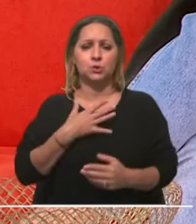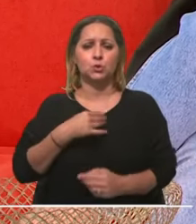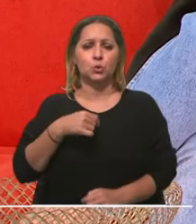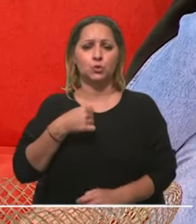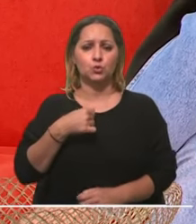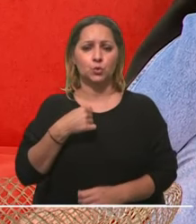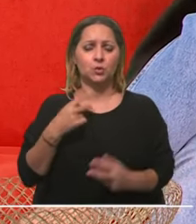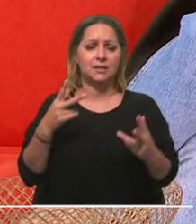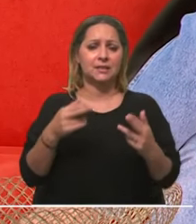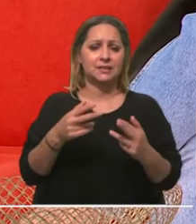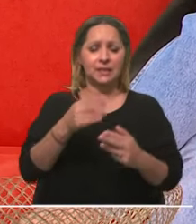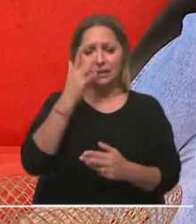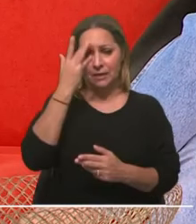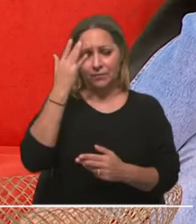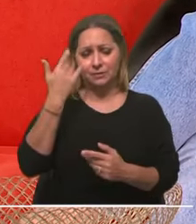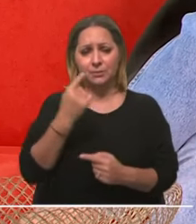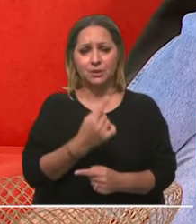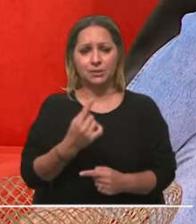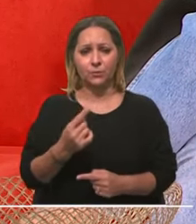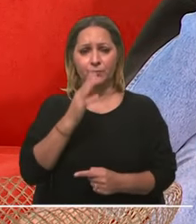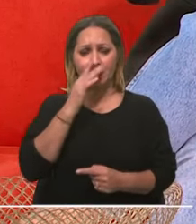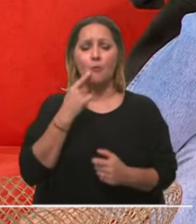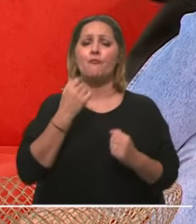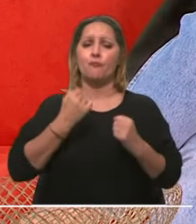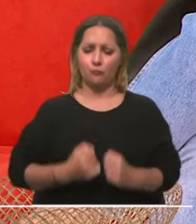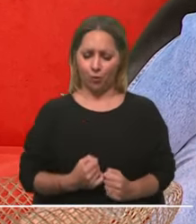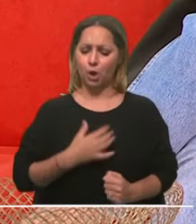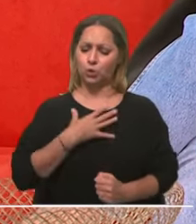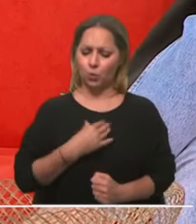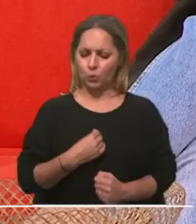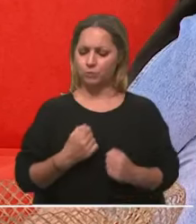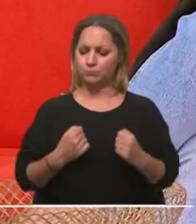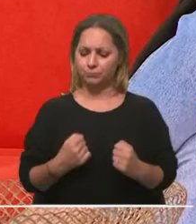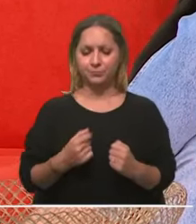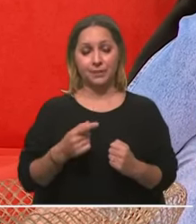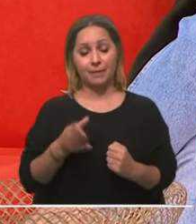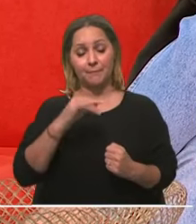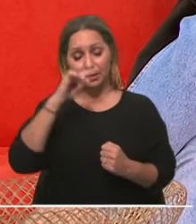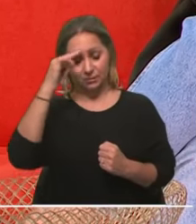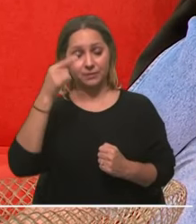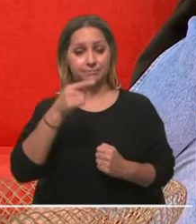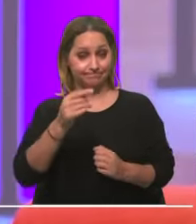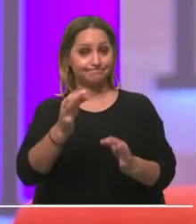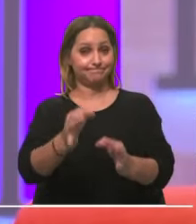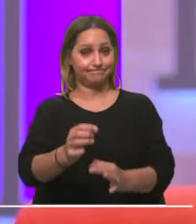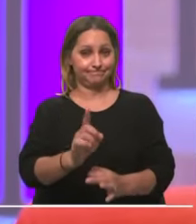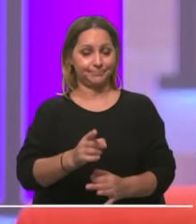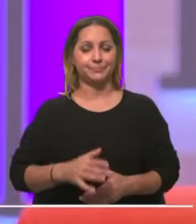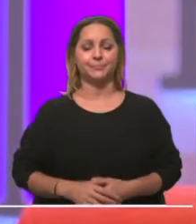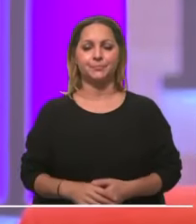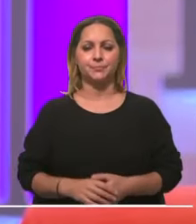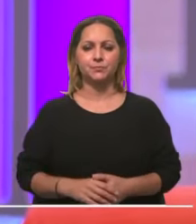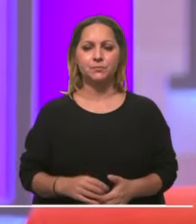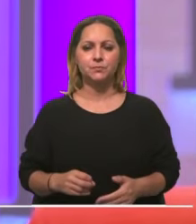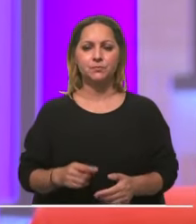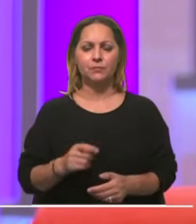Criticar é muito fácil mas cada um tem os seus gostos e tu se és forte para assumir os teus gostos é mais difícil ainda Hum E então eu eu